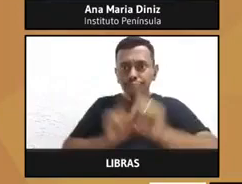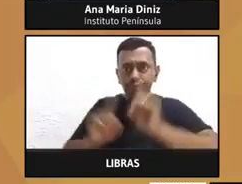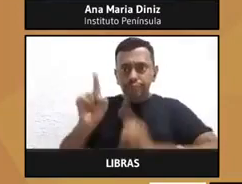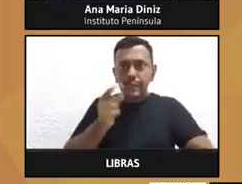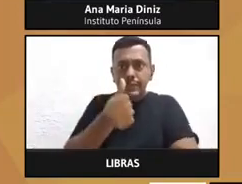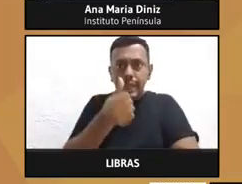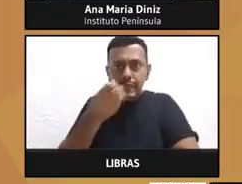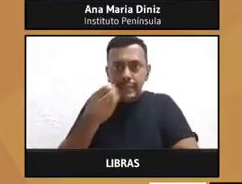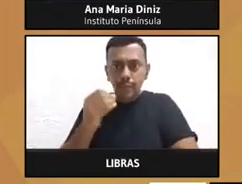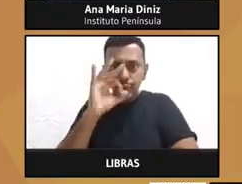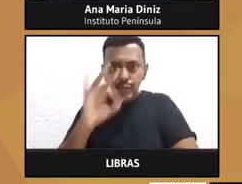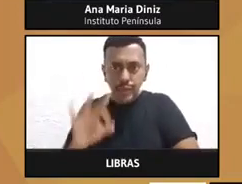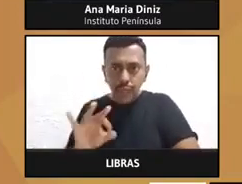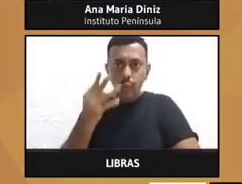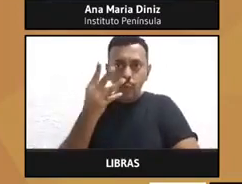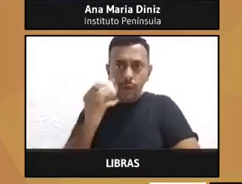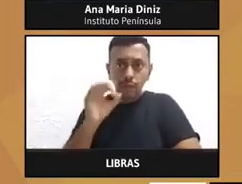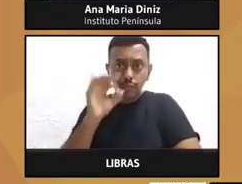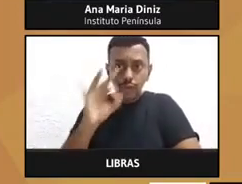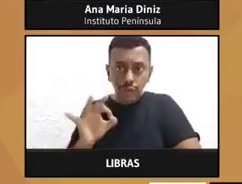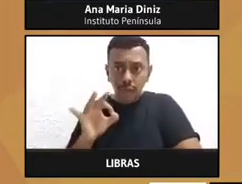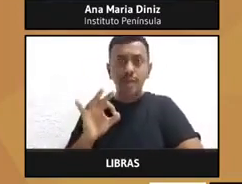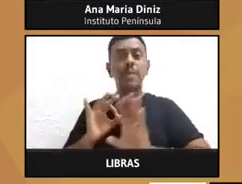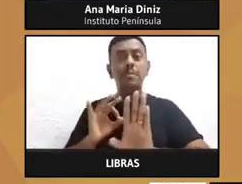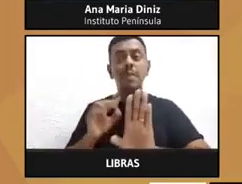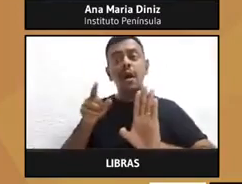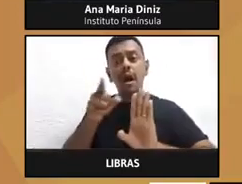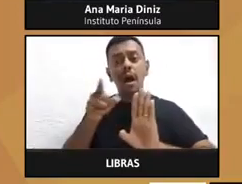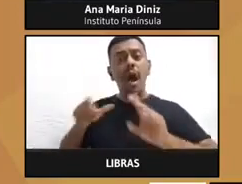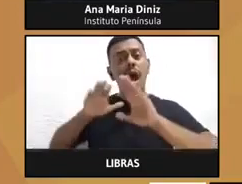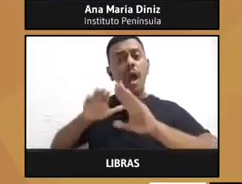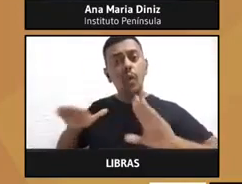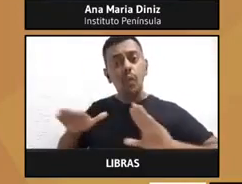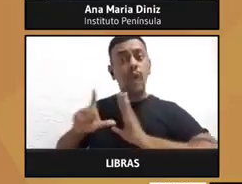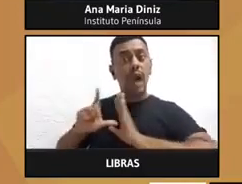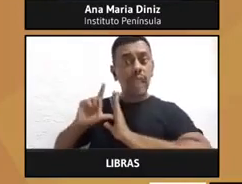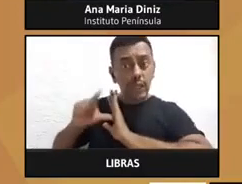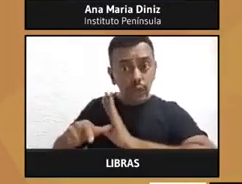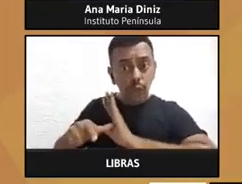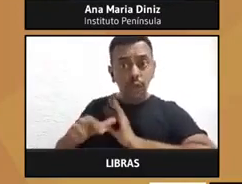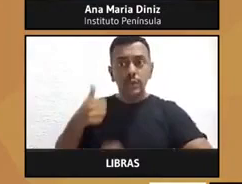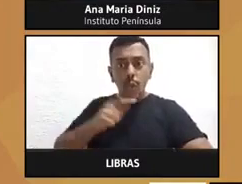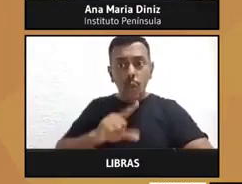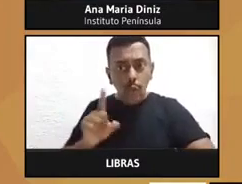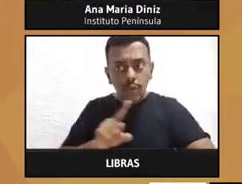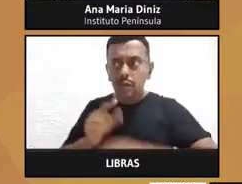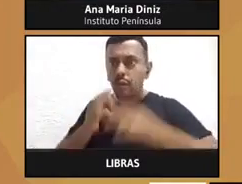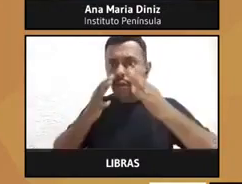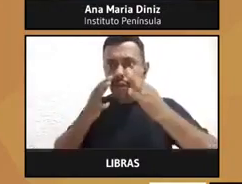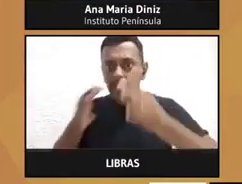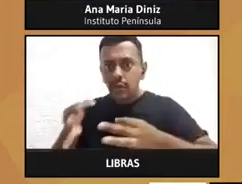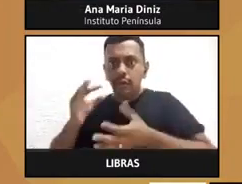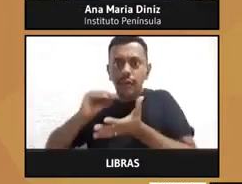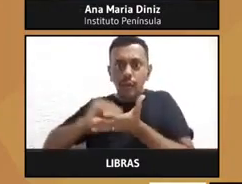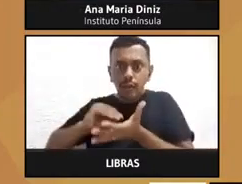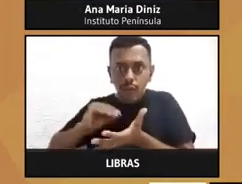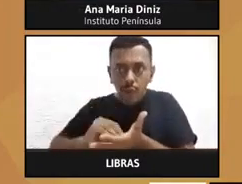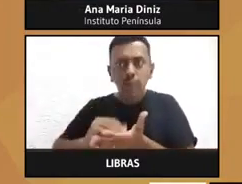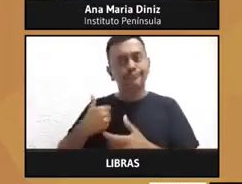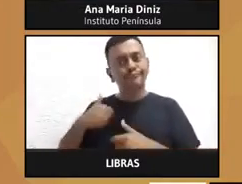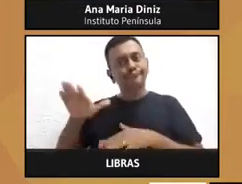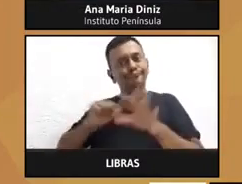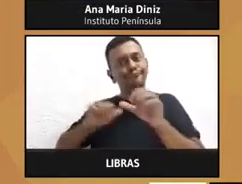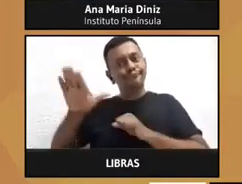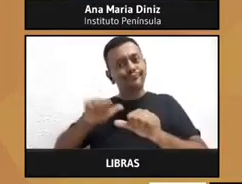deveriam ser aqueles alunos que ficaram mais atrasados, que precisam mais de um auxílio individual, pode